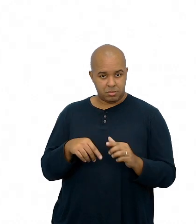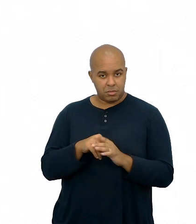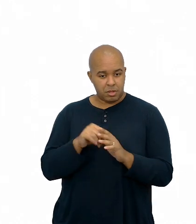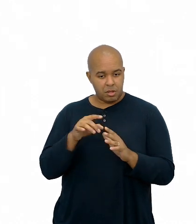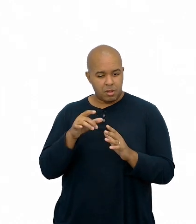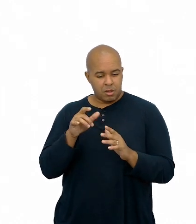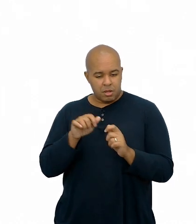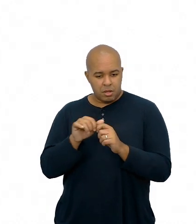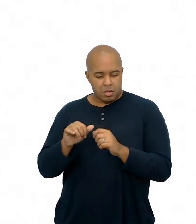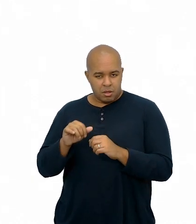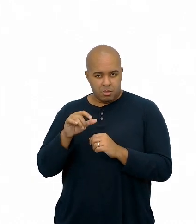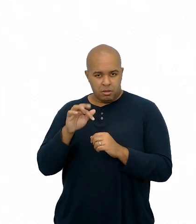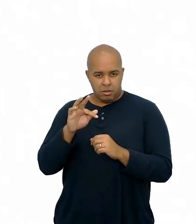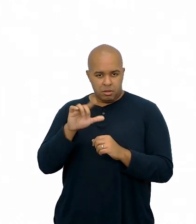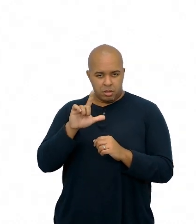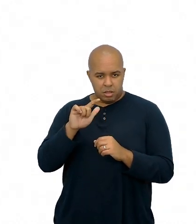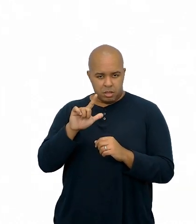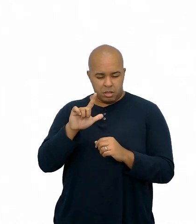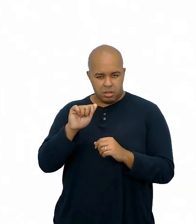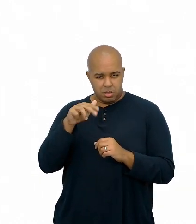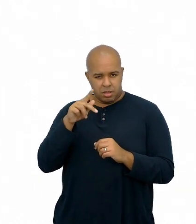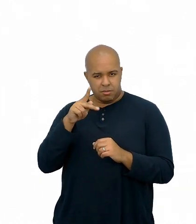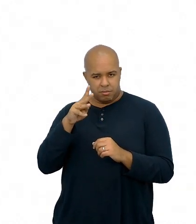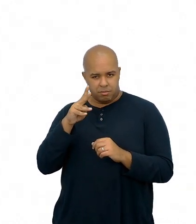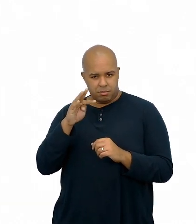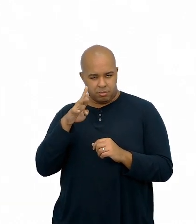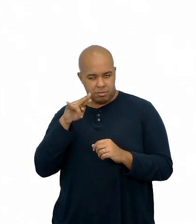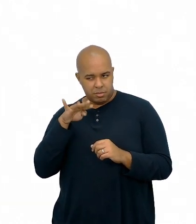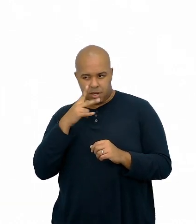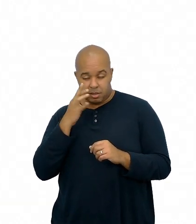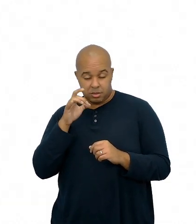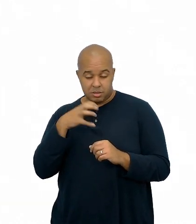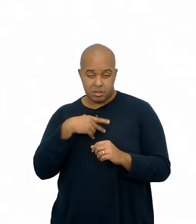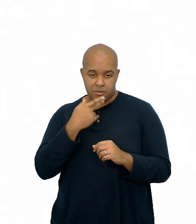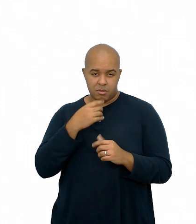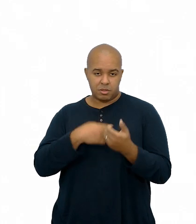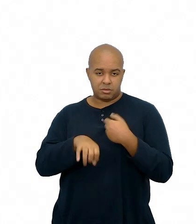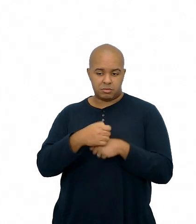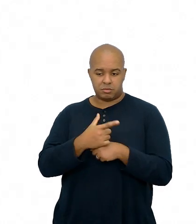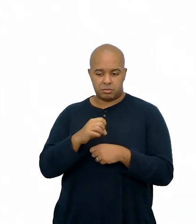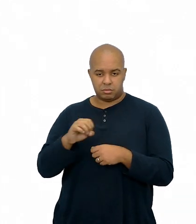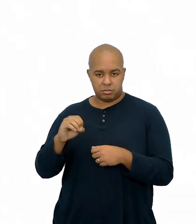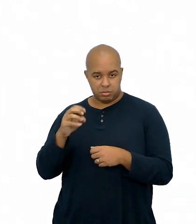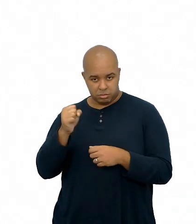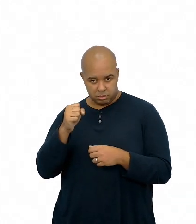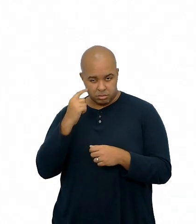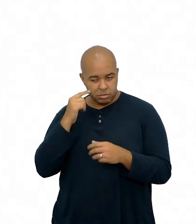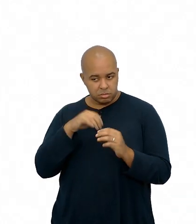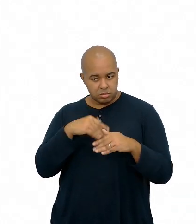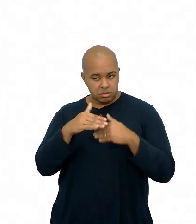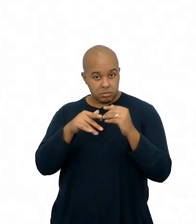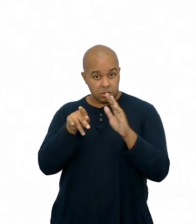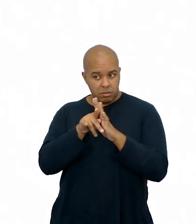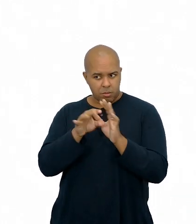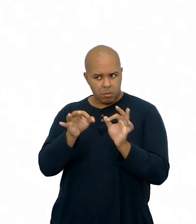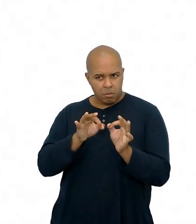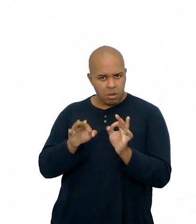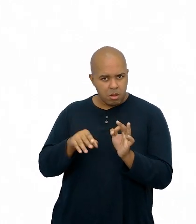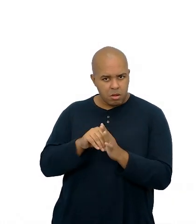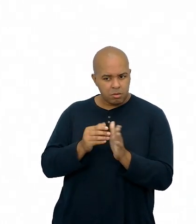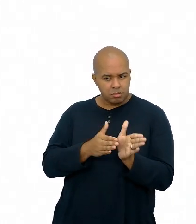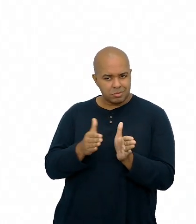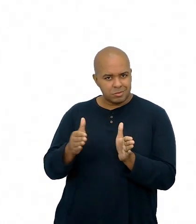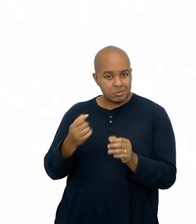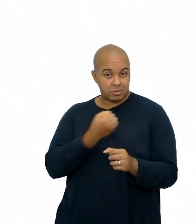e Freibrand, eu acho que é assim que pronuncia, da sua obra de 2008, no desenvolvimento do trabalho com as